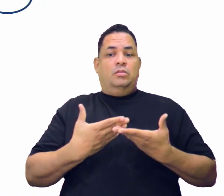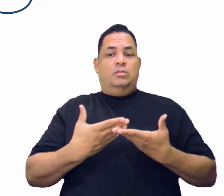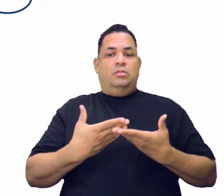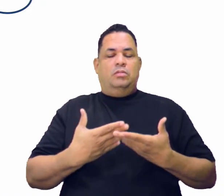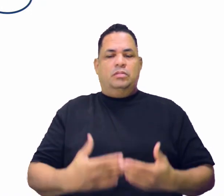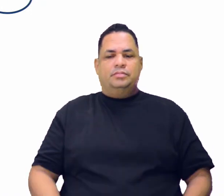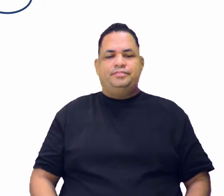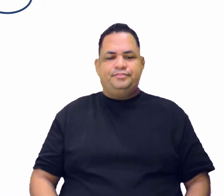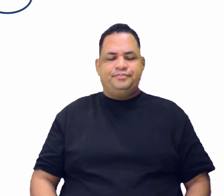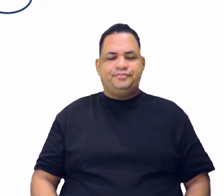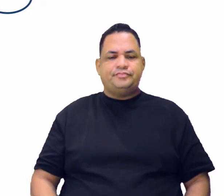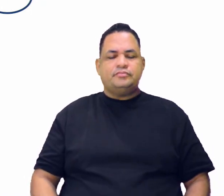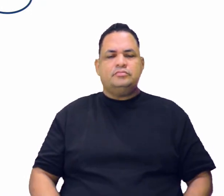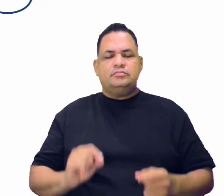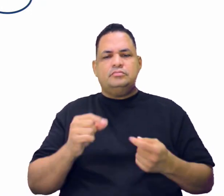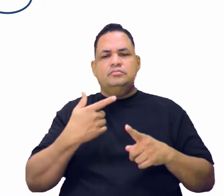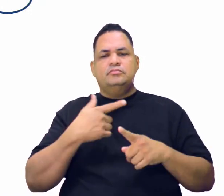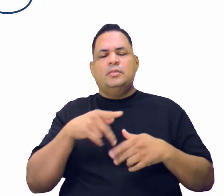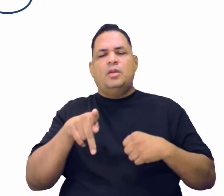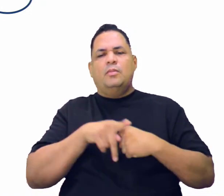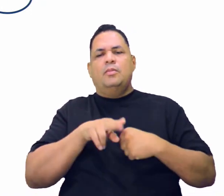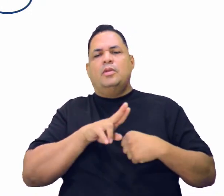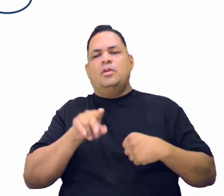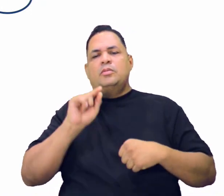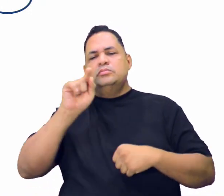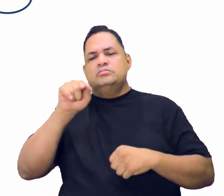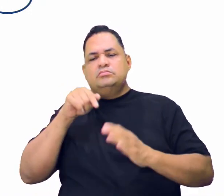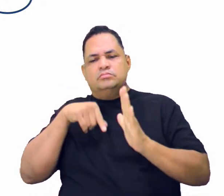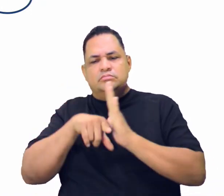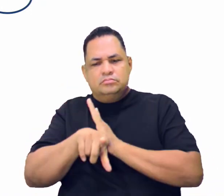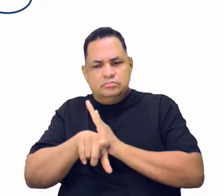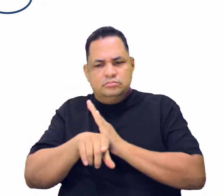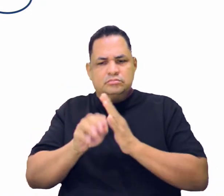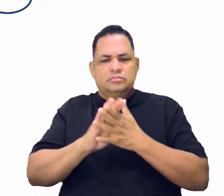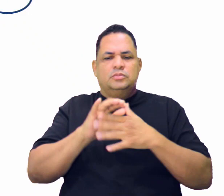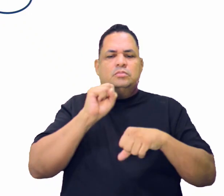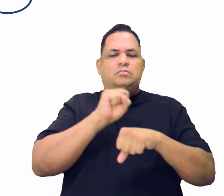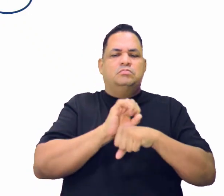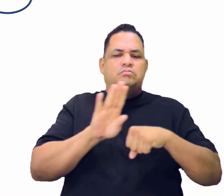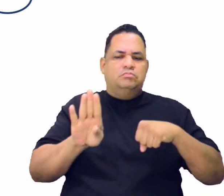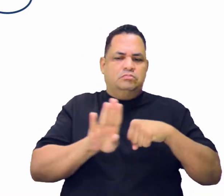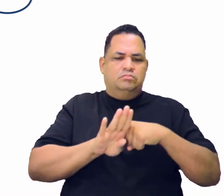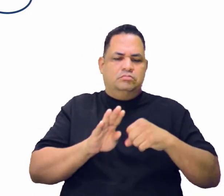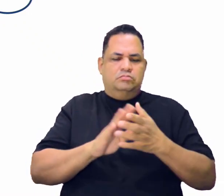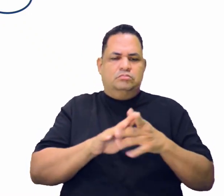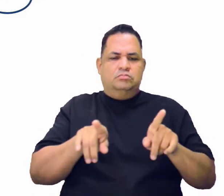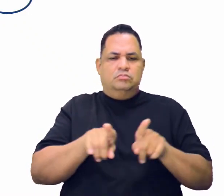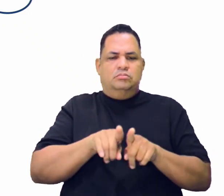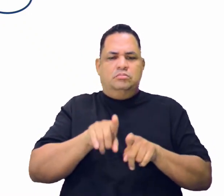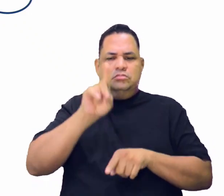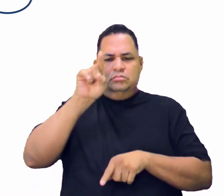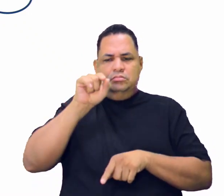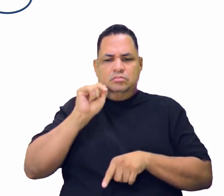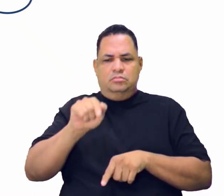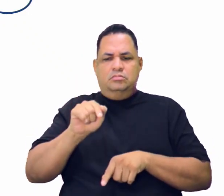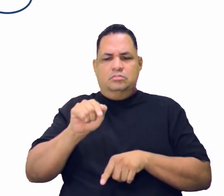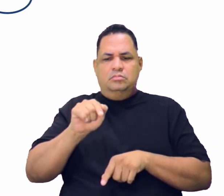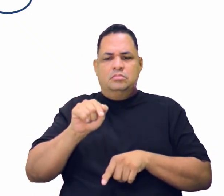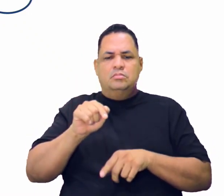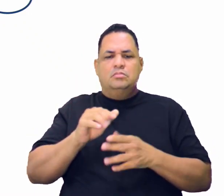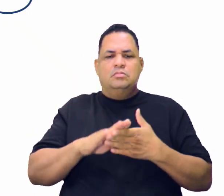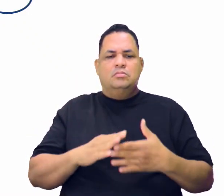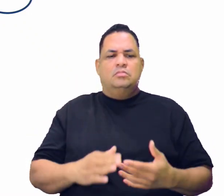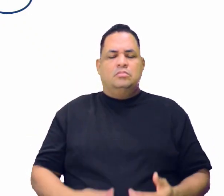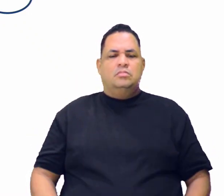ser um pronome interrogativo, ele pode ser um substantivo, ele pode expressar também